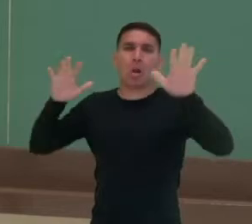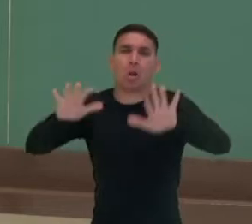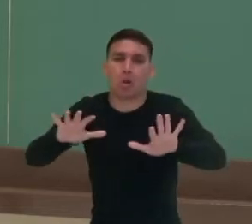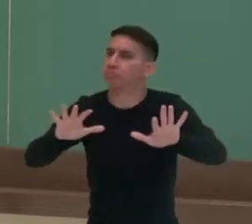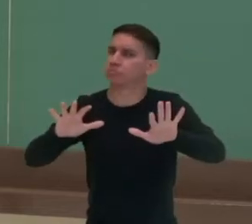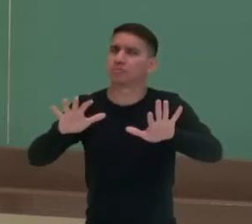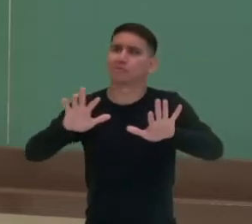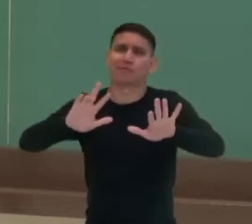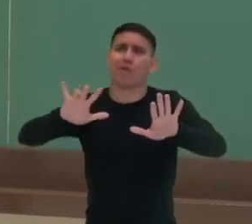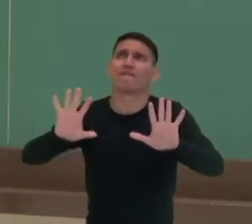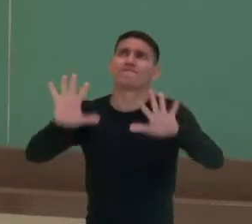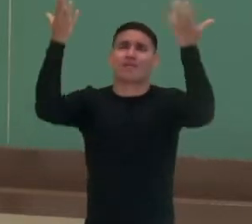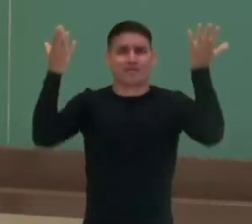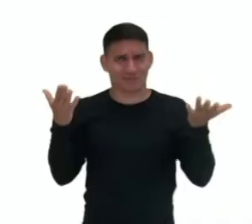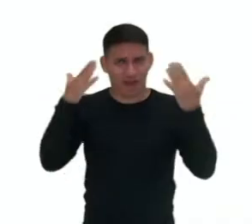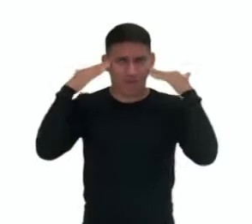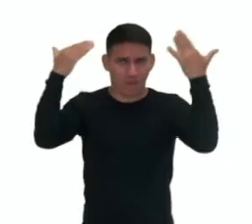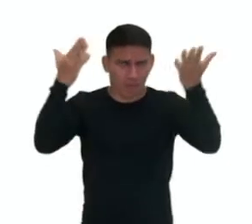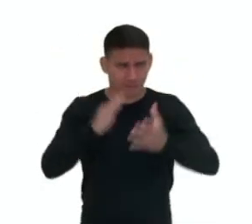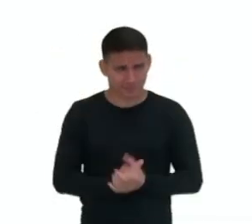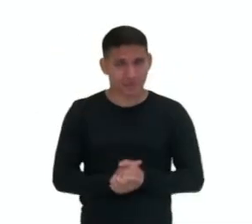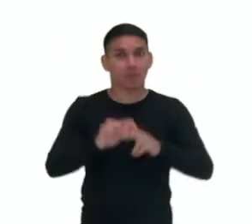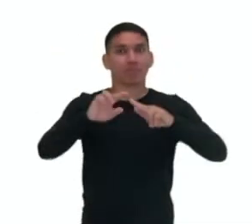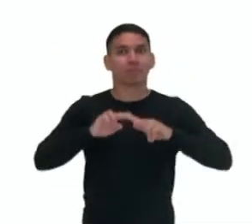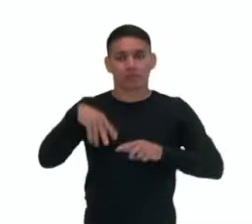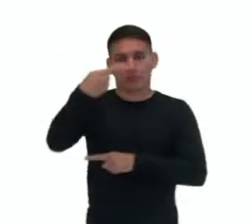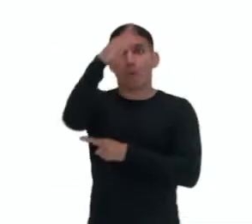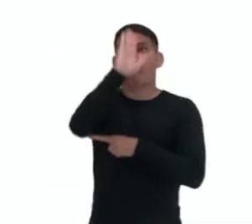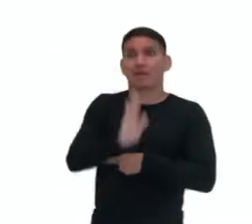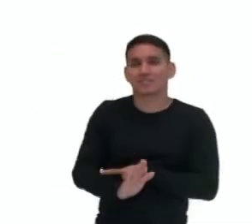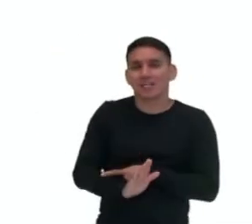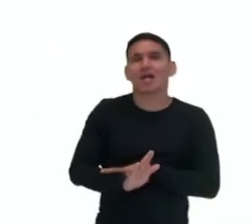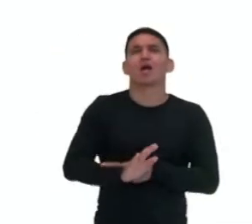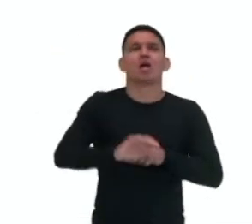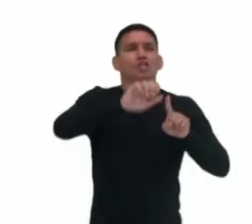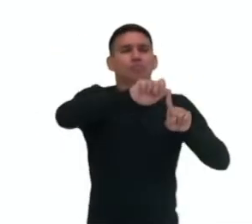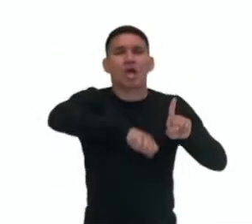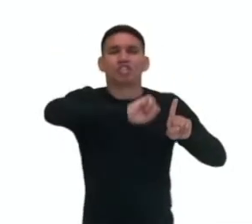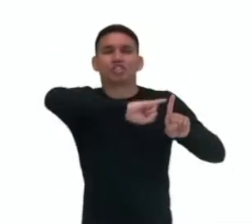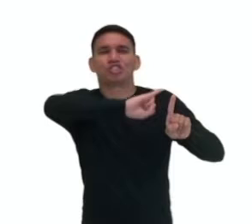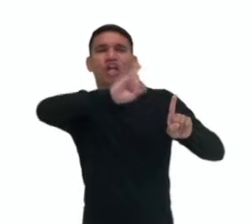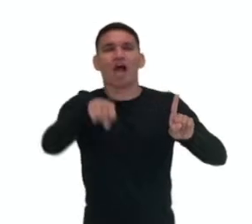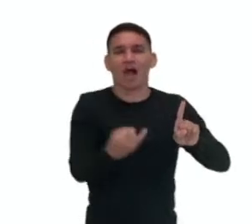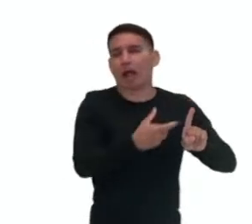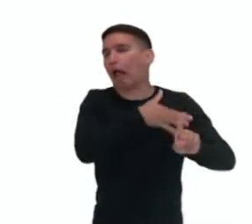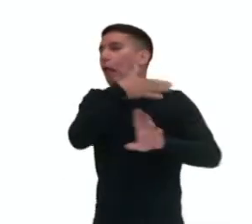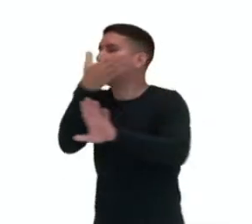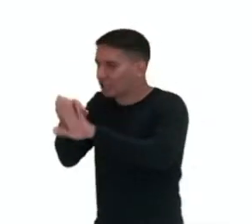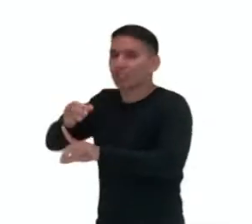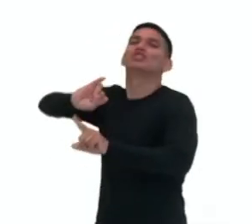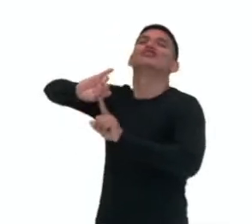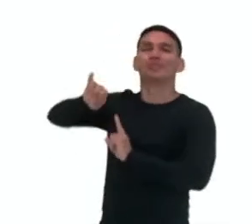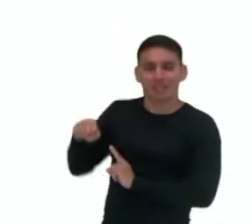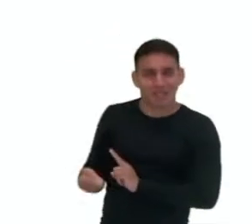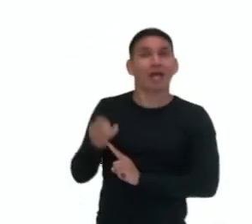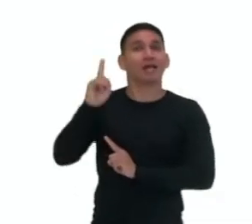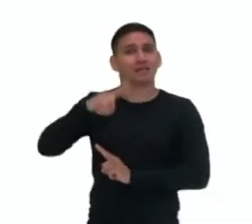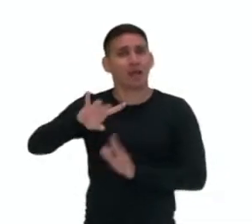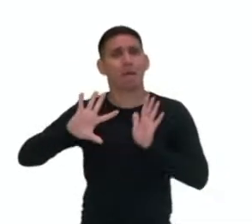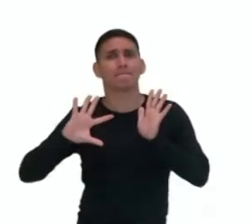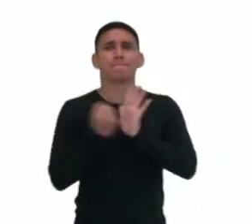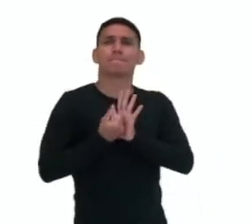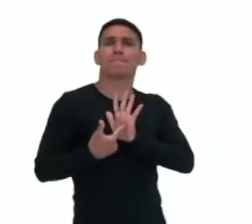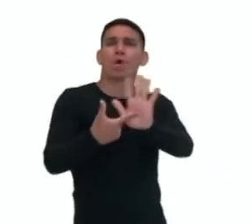festa popular. No Brasil, de janeiro a janeiro, temos festas populares. Por sermos um povo formado